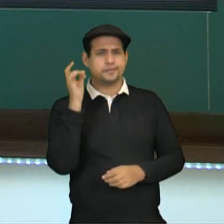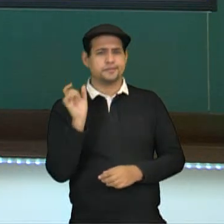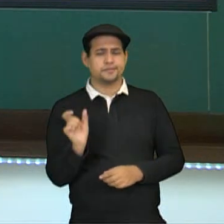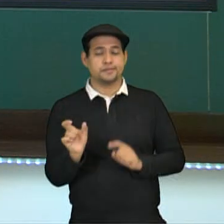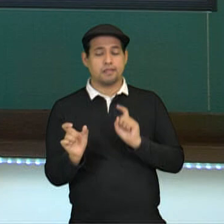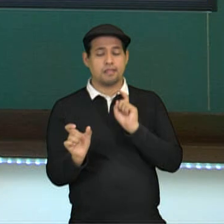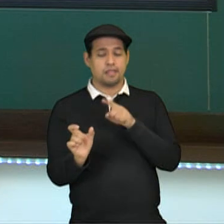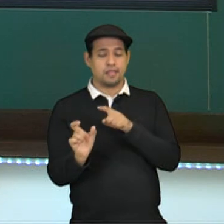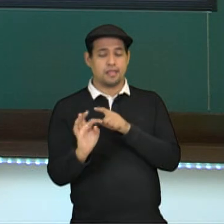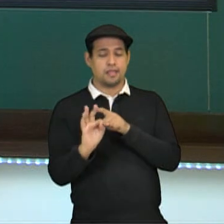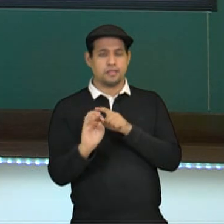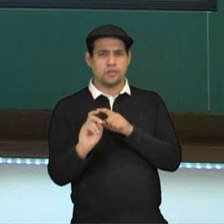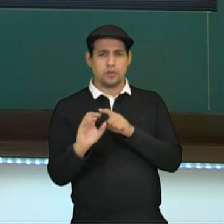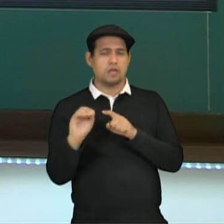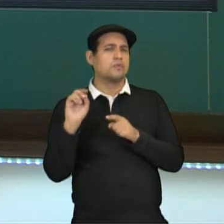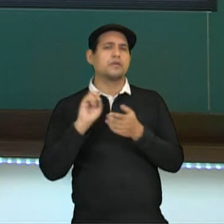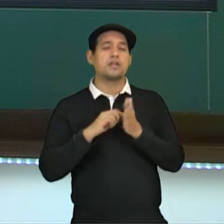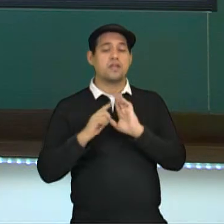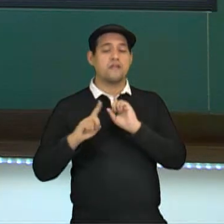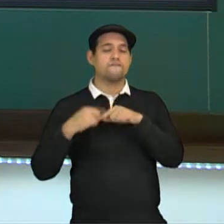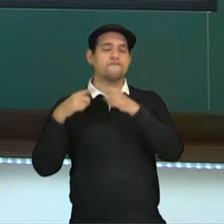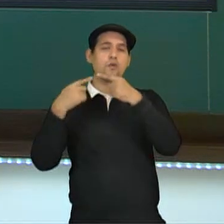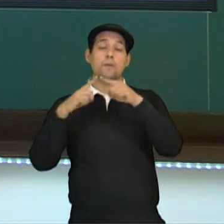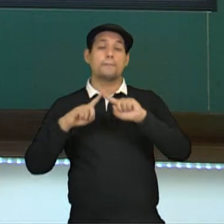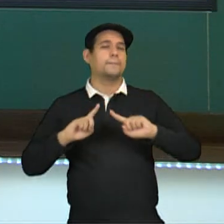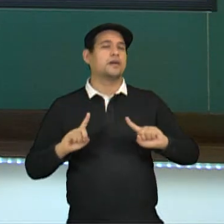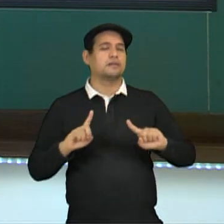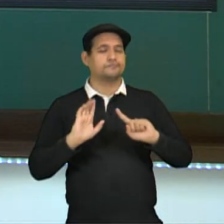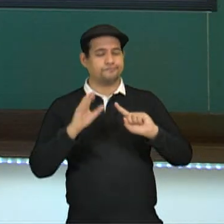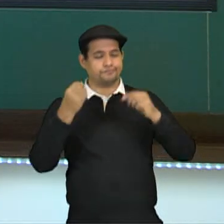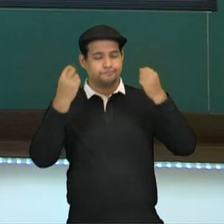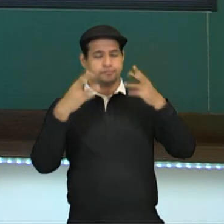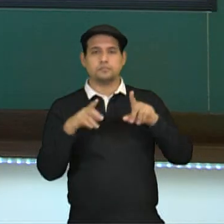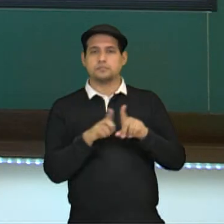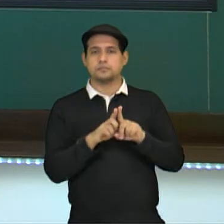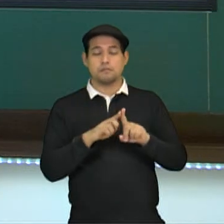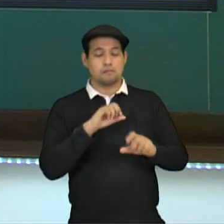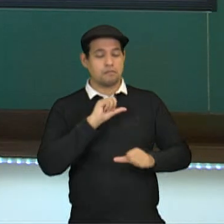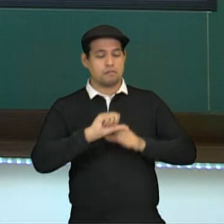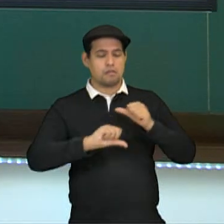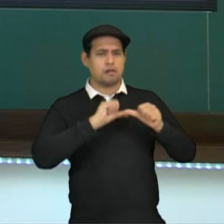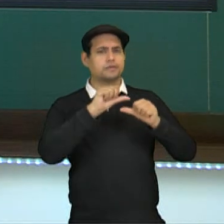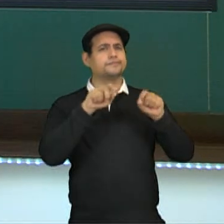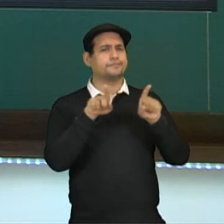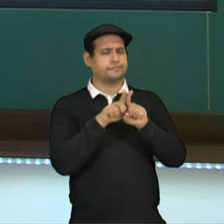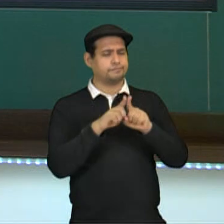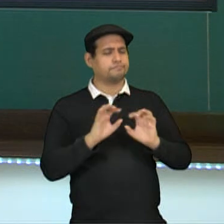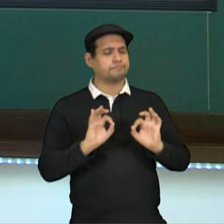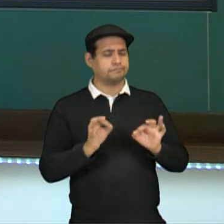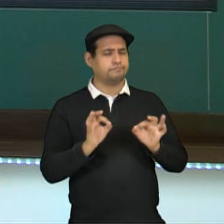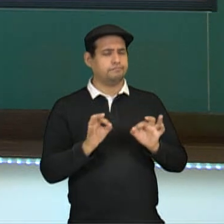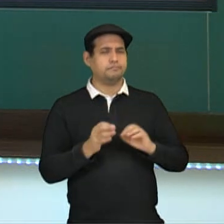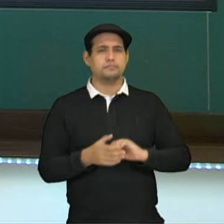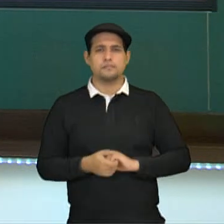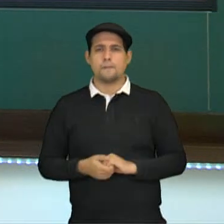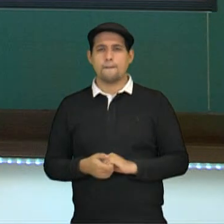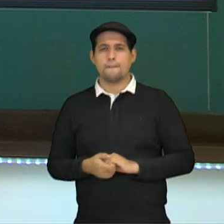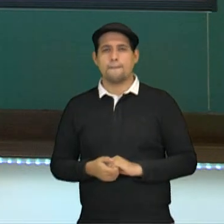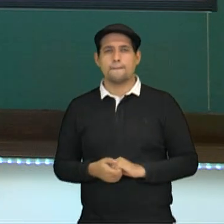essa teoria hoje de evolucionismo, mas, como eu disse, transformismo também estaria correto,